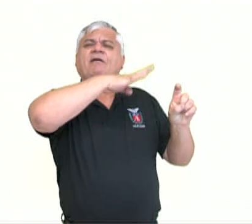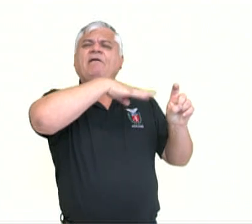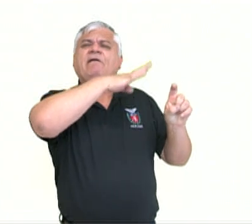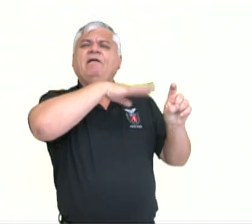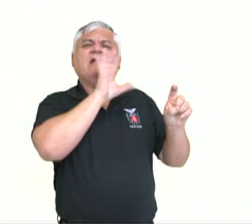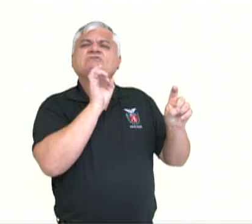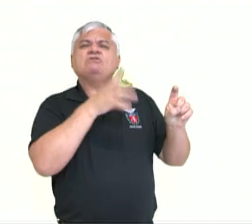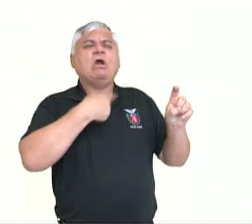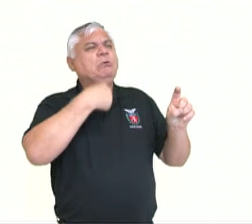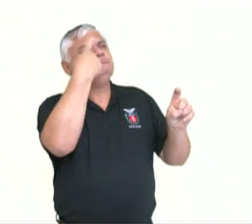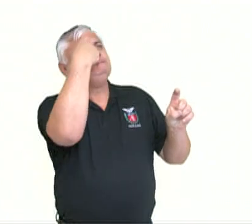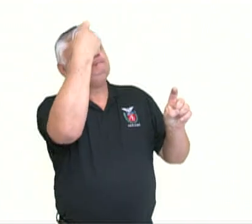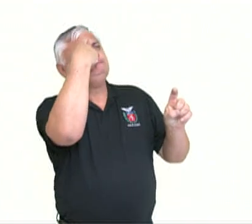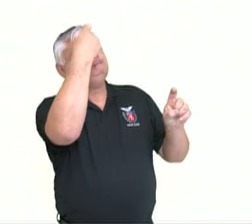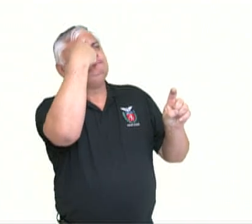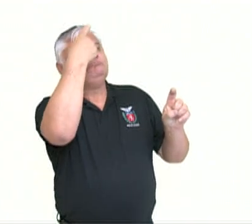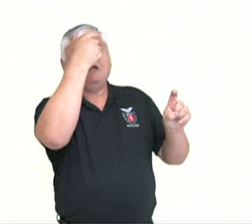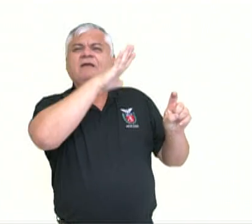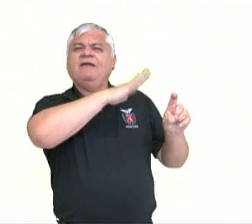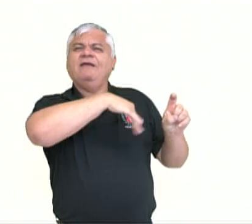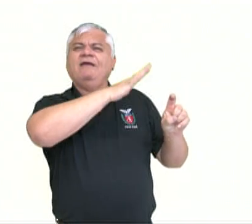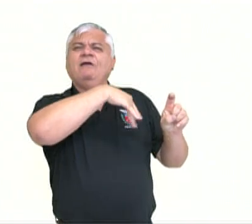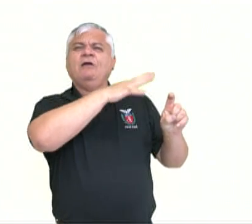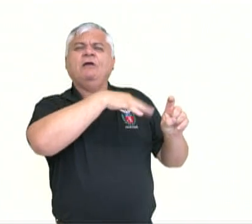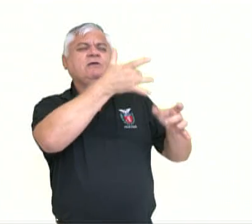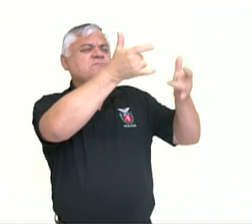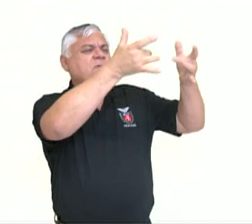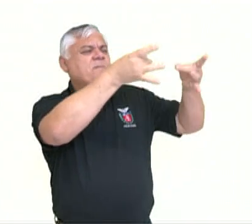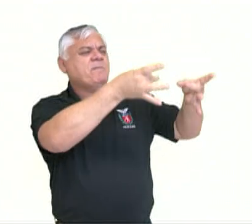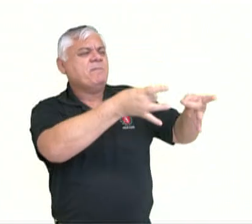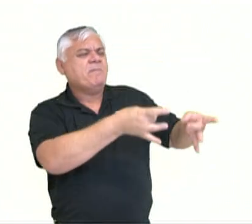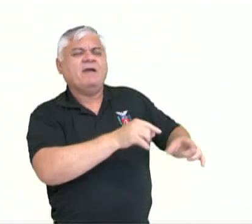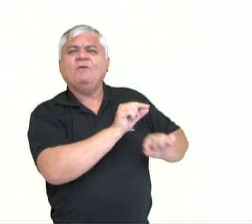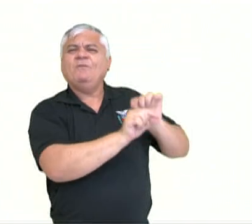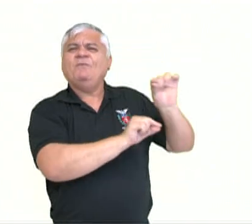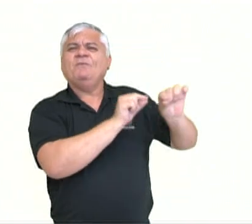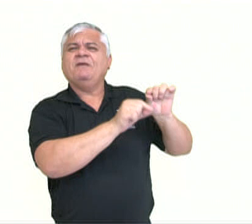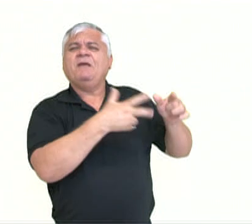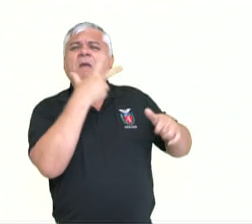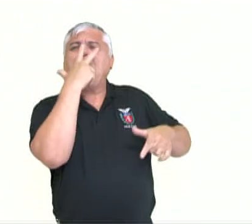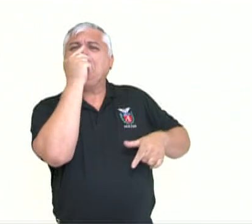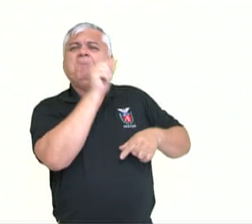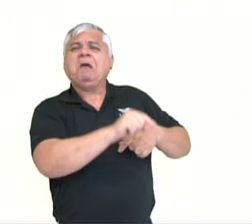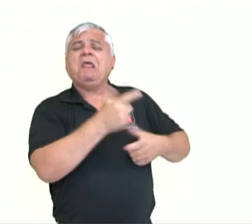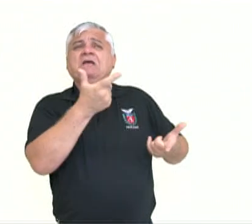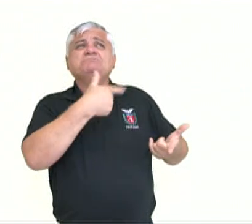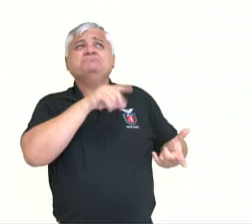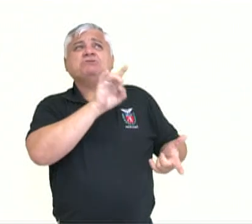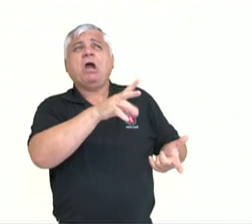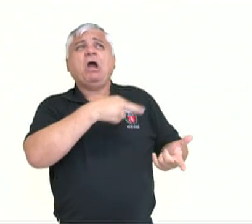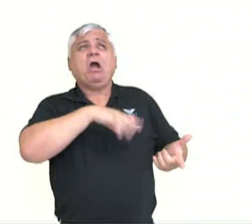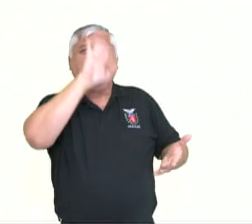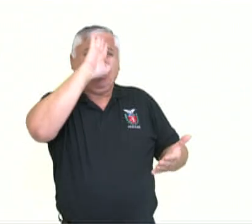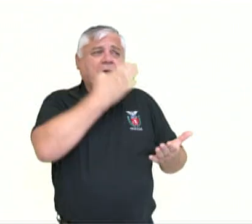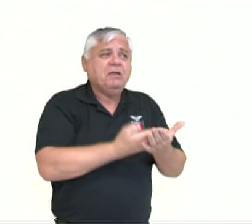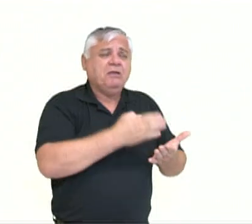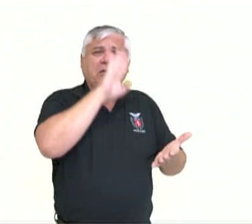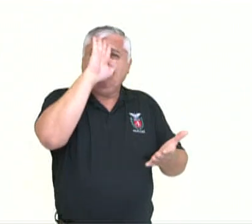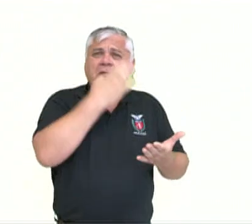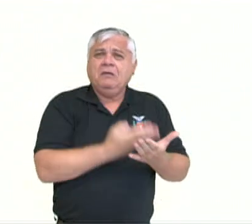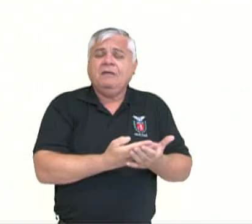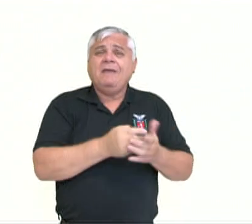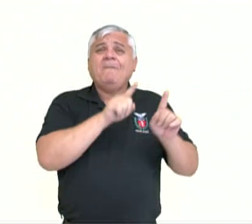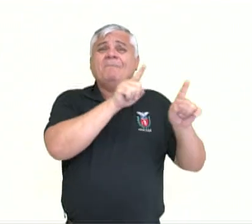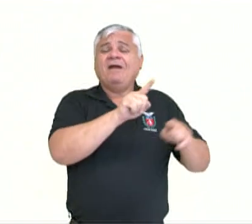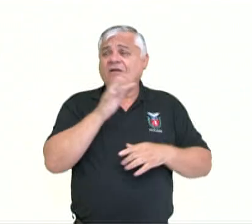inventavam uma forma de se explicar a realidade que era baseada em crenças. Essas crenças para os